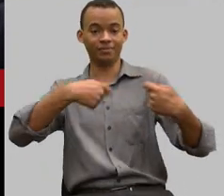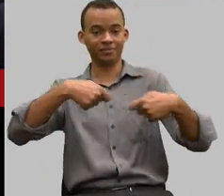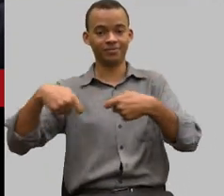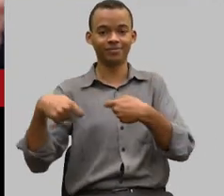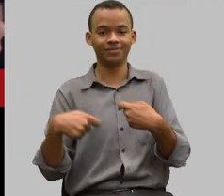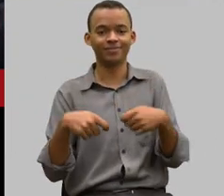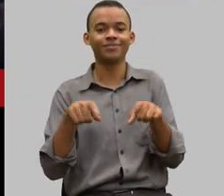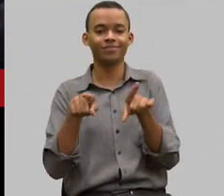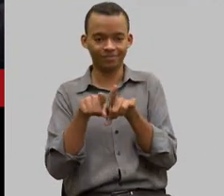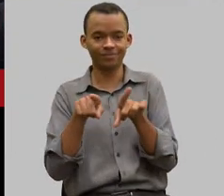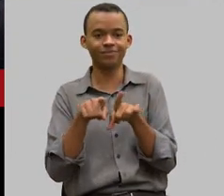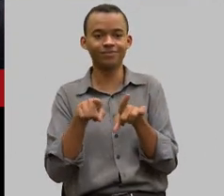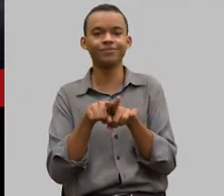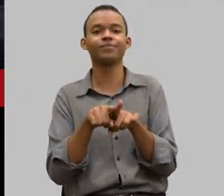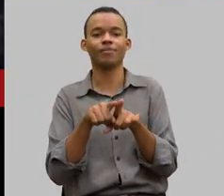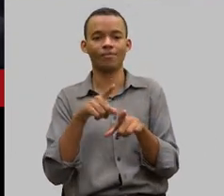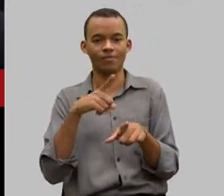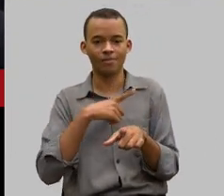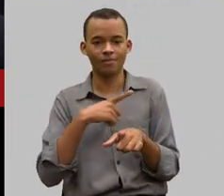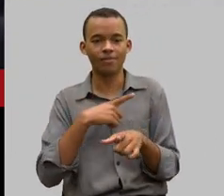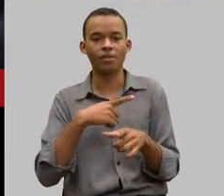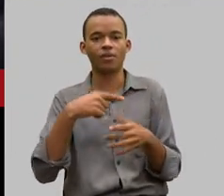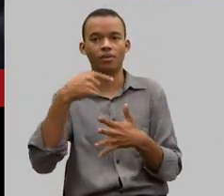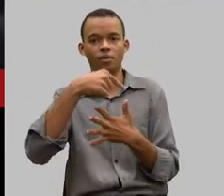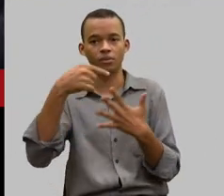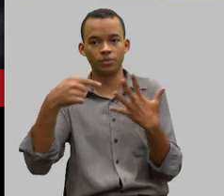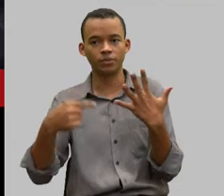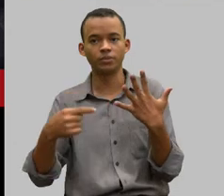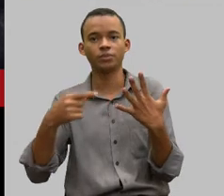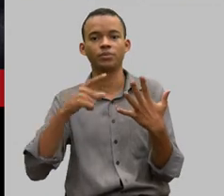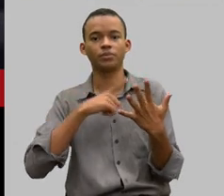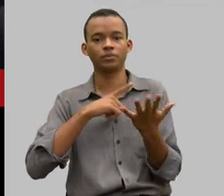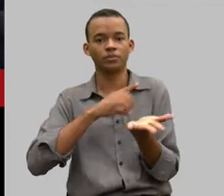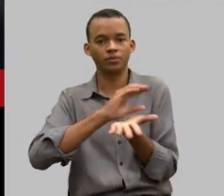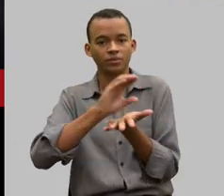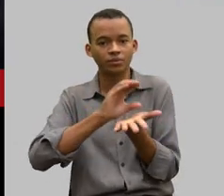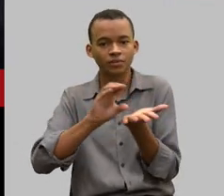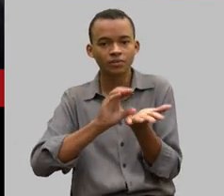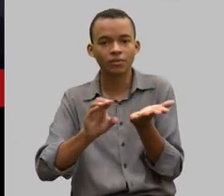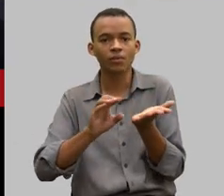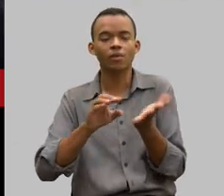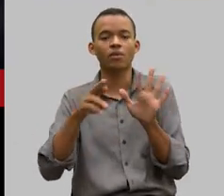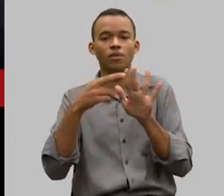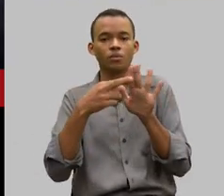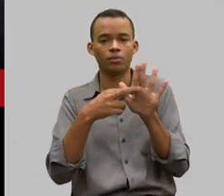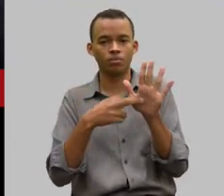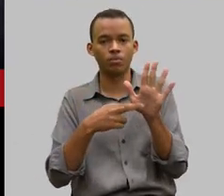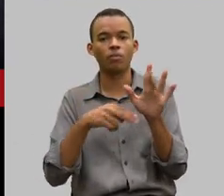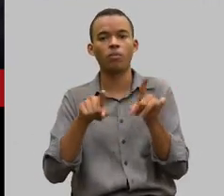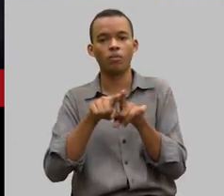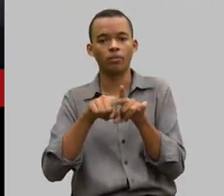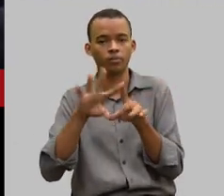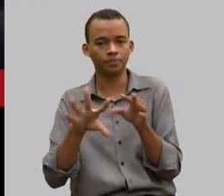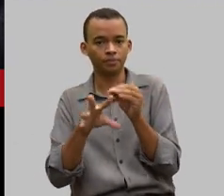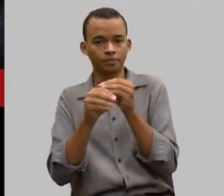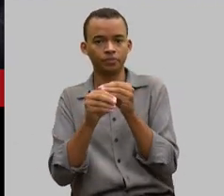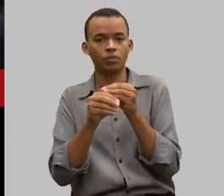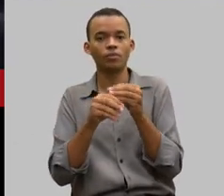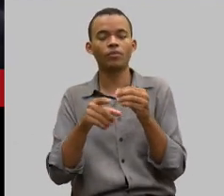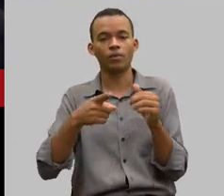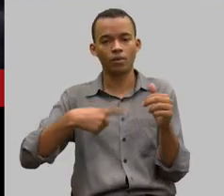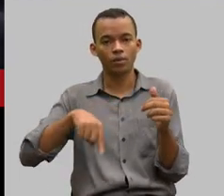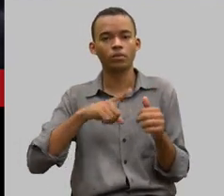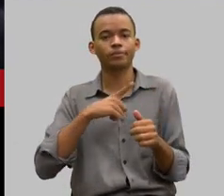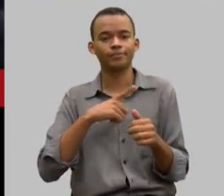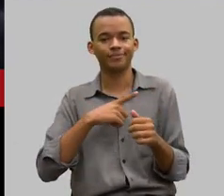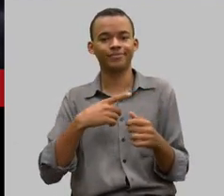daquilo que o governo precisa fazer com relação à distribuição da das das das regras das emendas nós temos sido bem atendidos